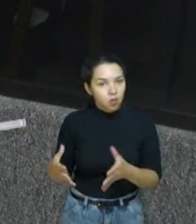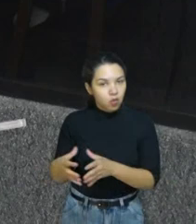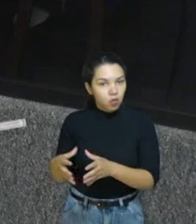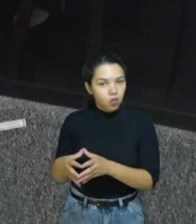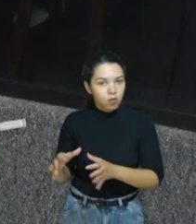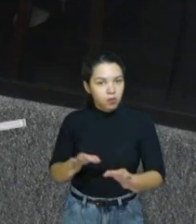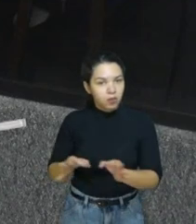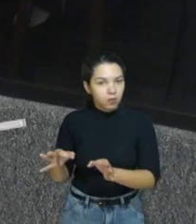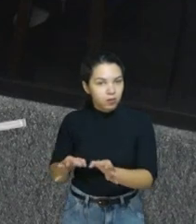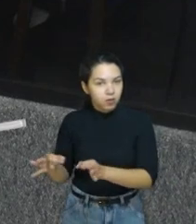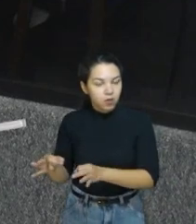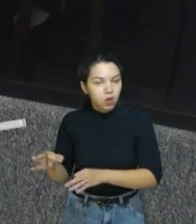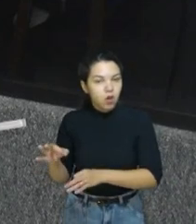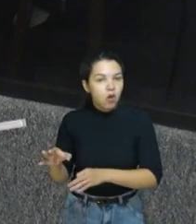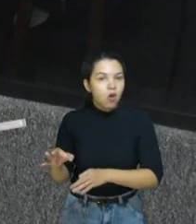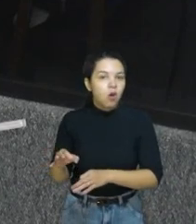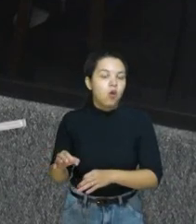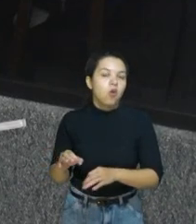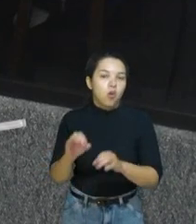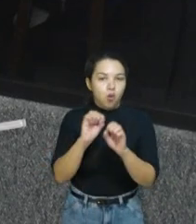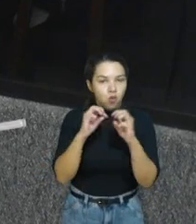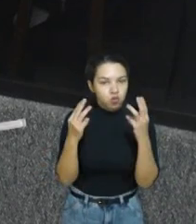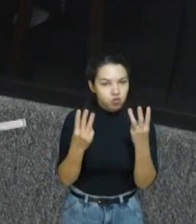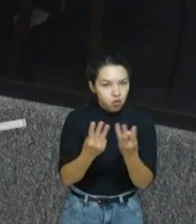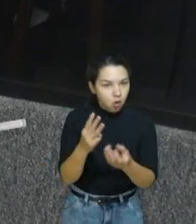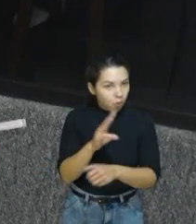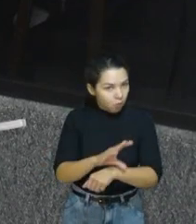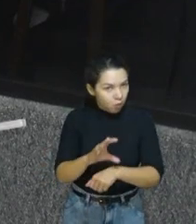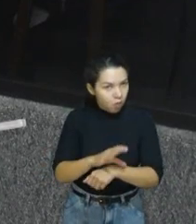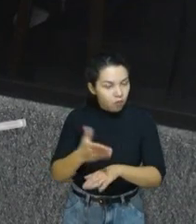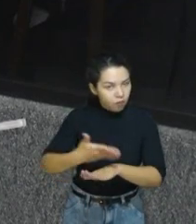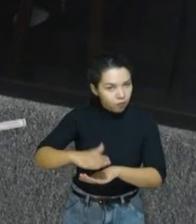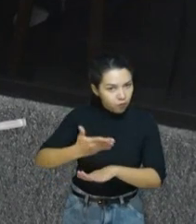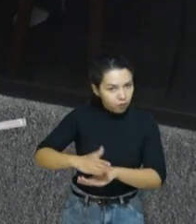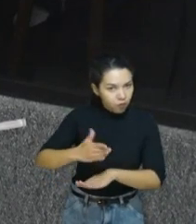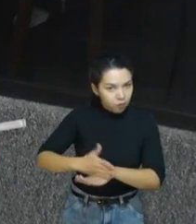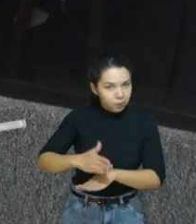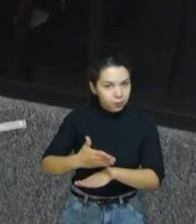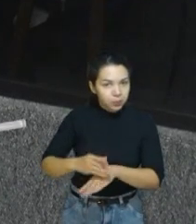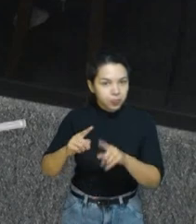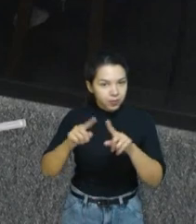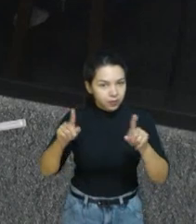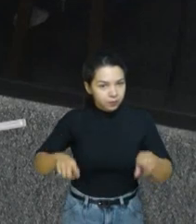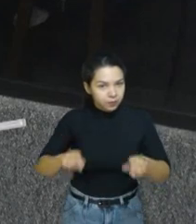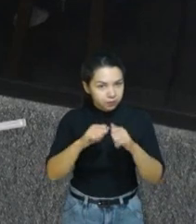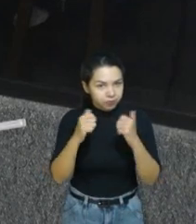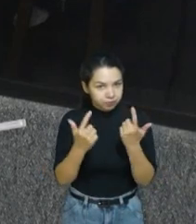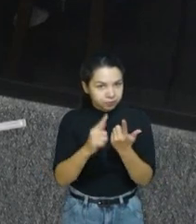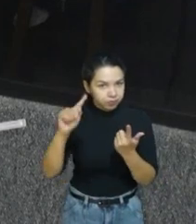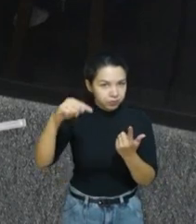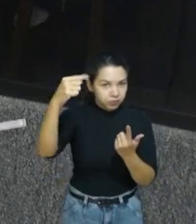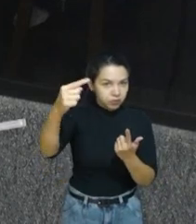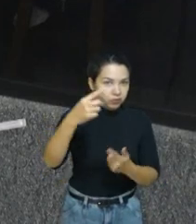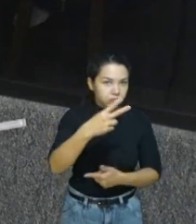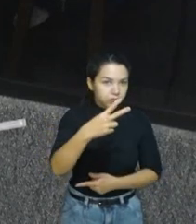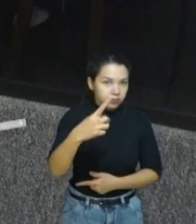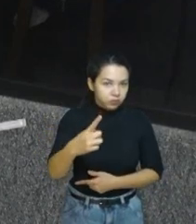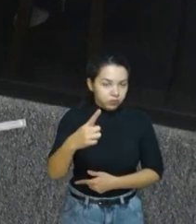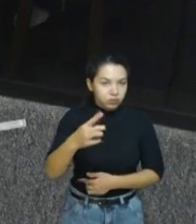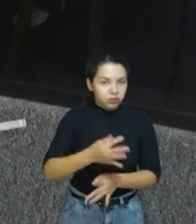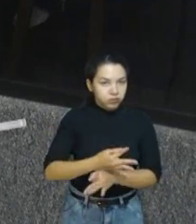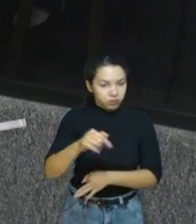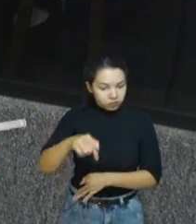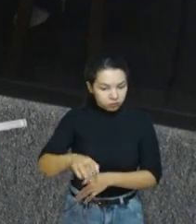estruturando um workshop de capacitação dos servidores da LESC, que vai ocorrer no próximo dia 21 de junho, aqui